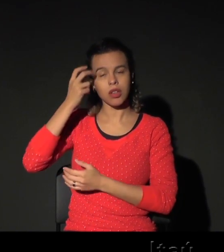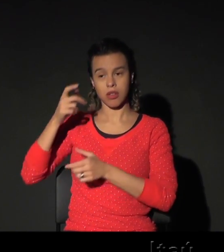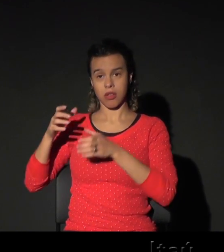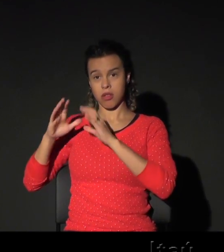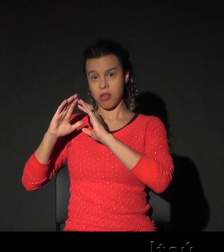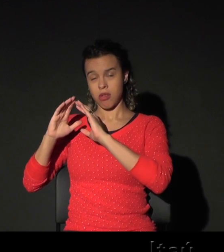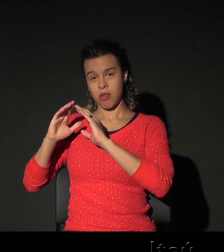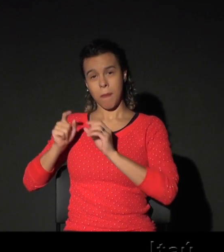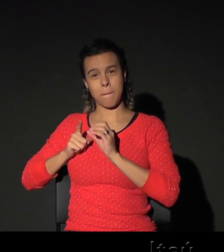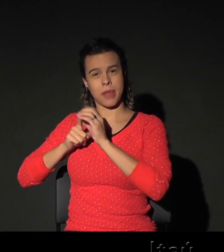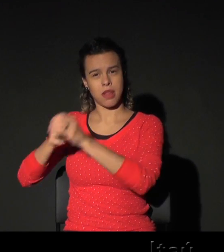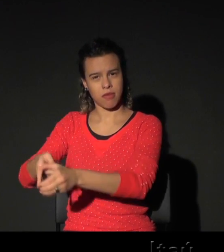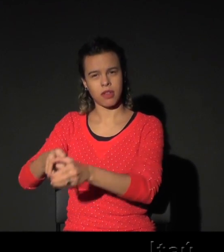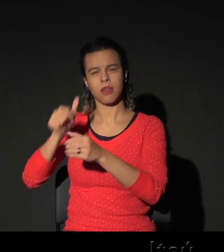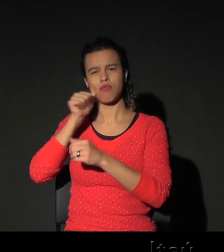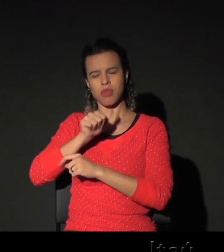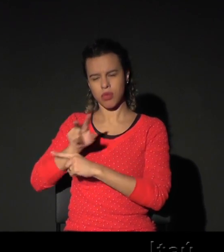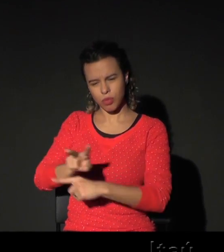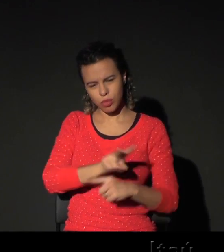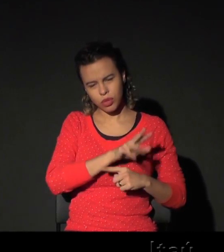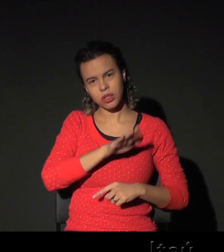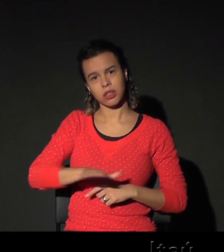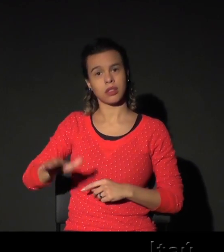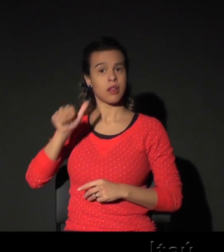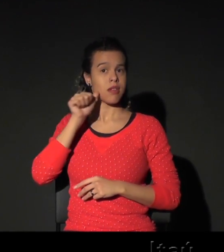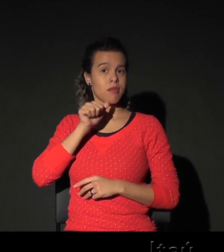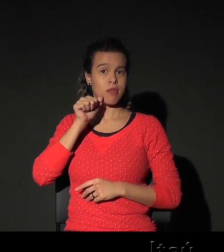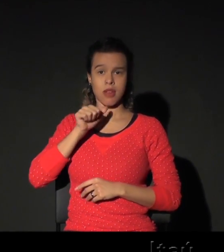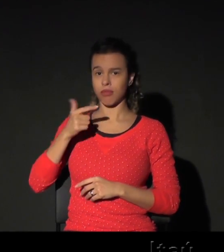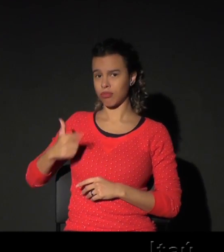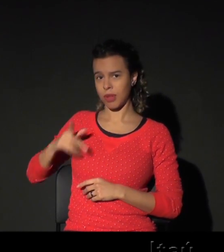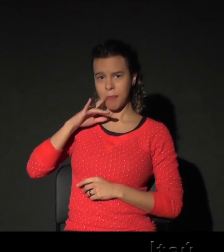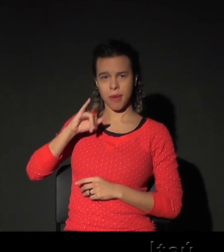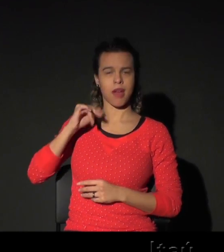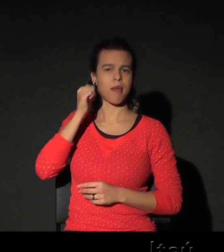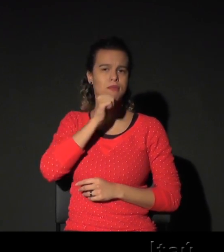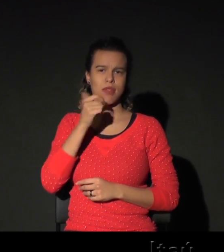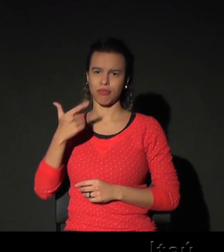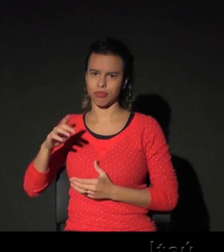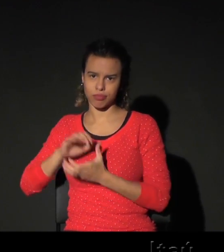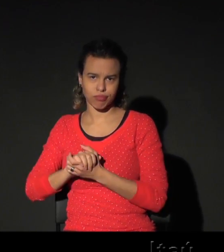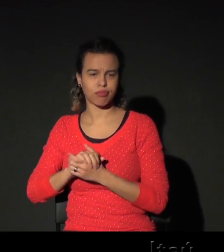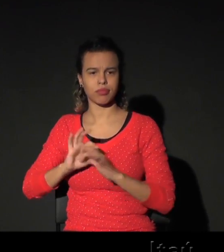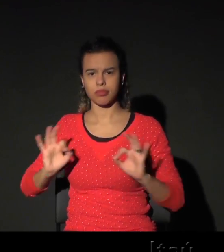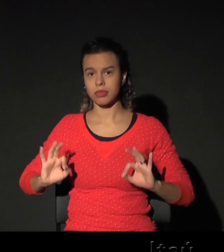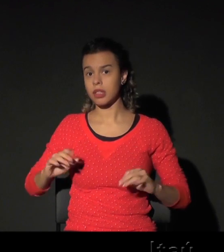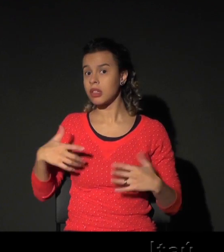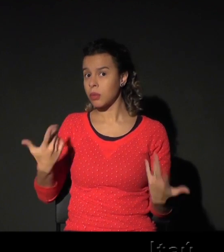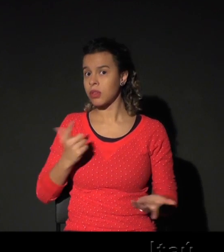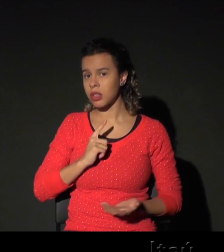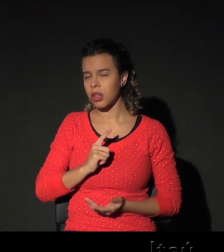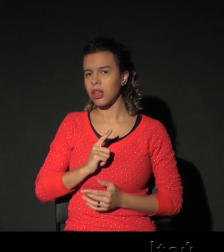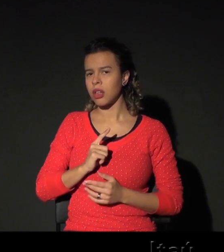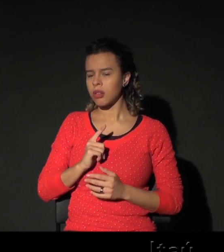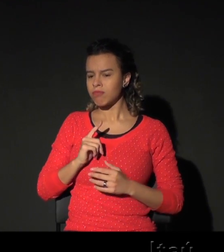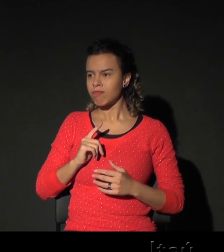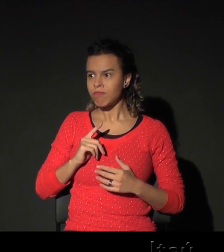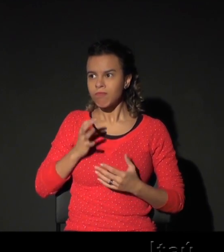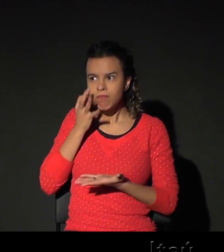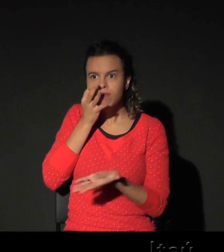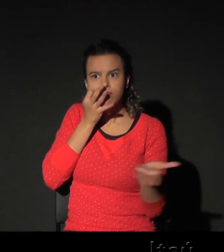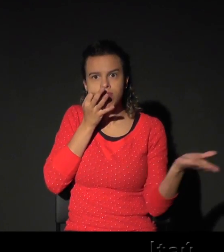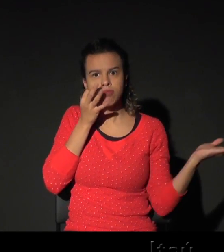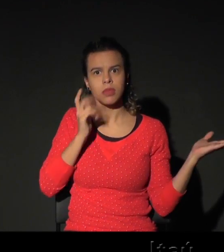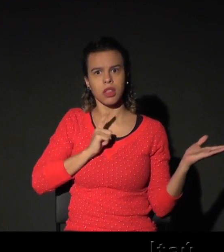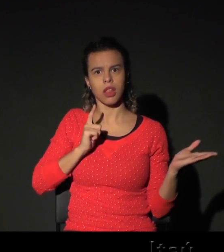cuida das crianças as mulheres sem pai n e Enfim então isso tá muito acirrado muito muito presente